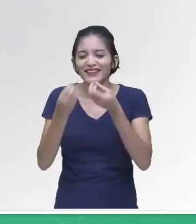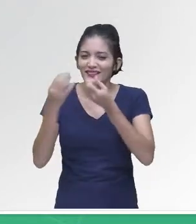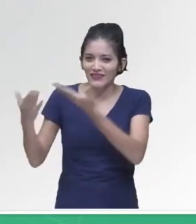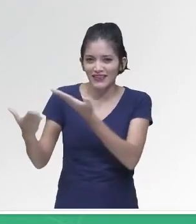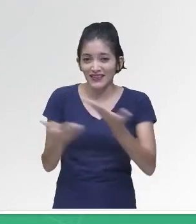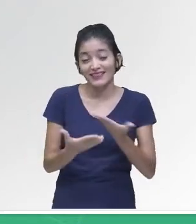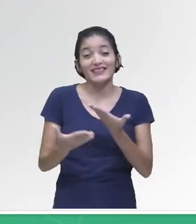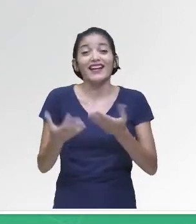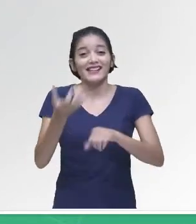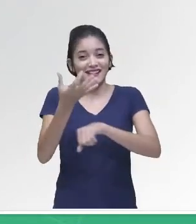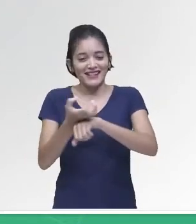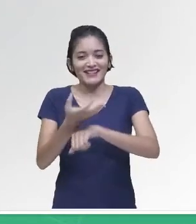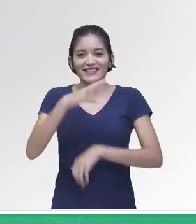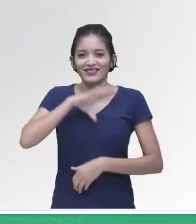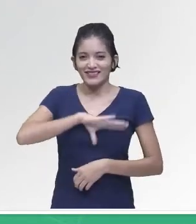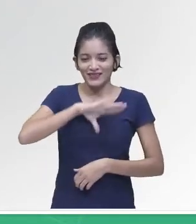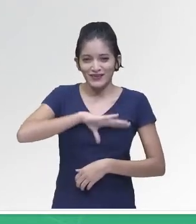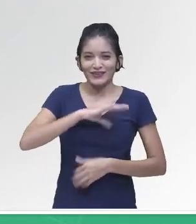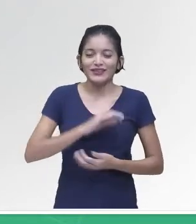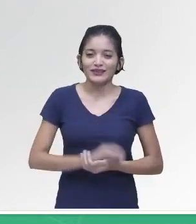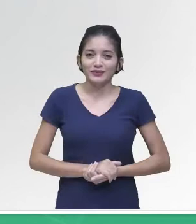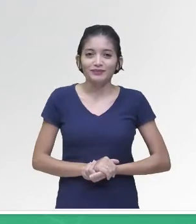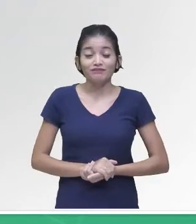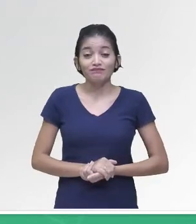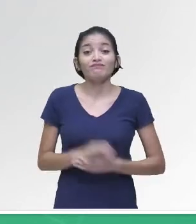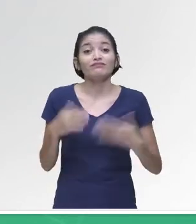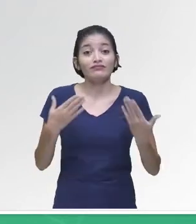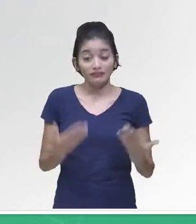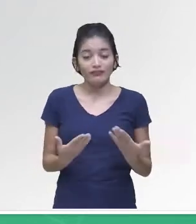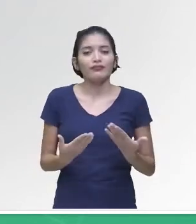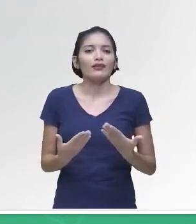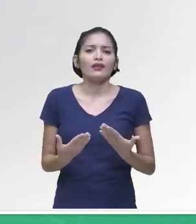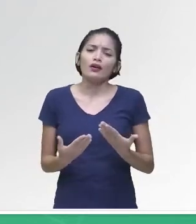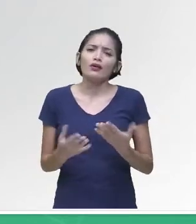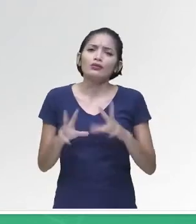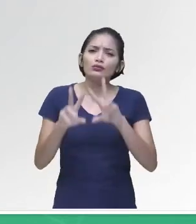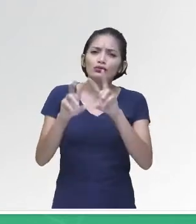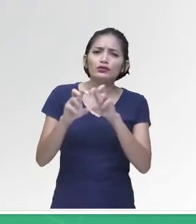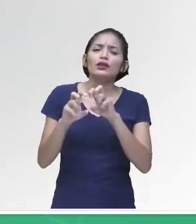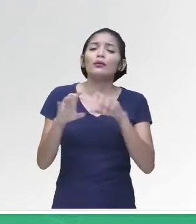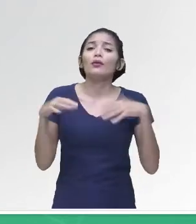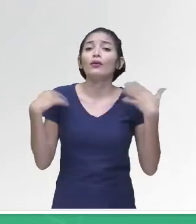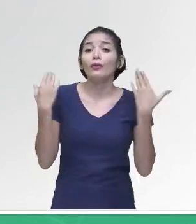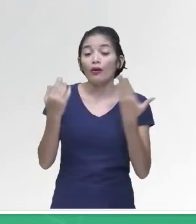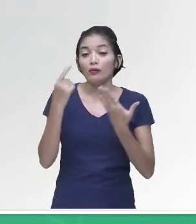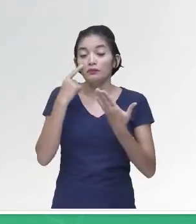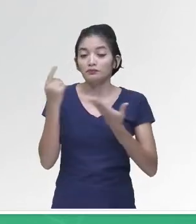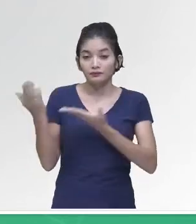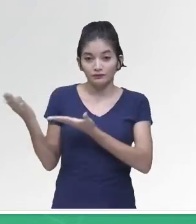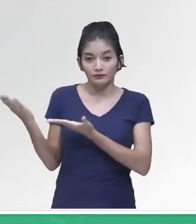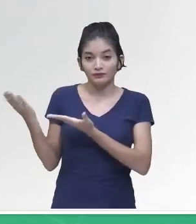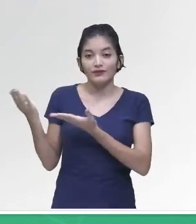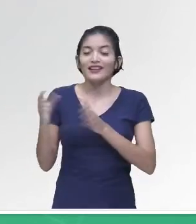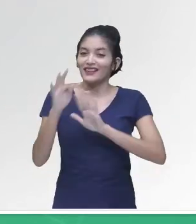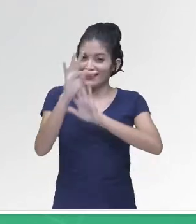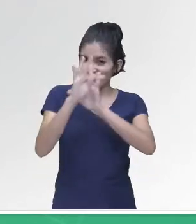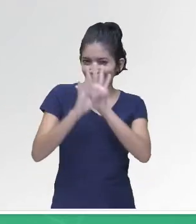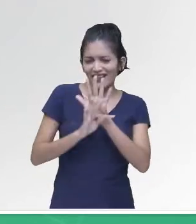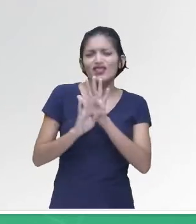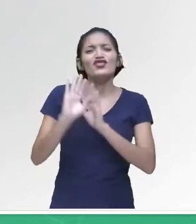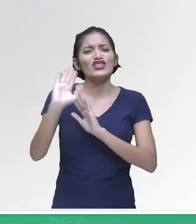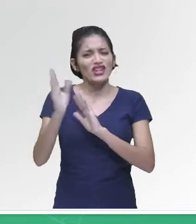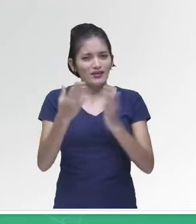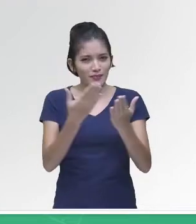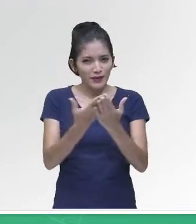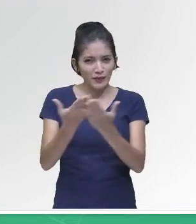de língua portuguesa. Então hoje a gente vai conversar sobre o quê? Olha aí, vamos falar sobre textos, né? Estamos